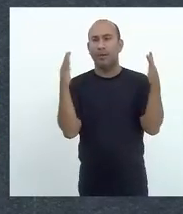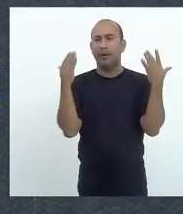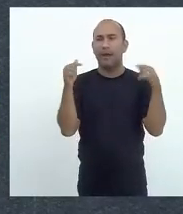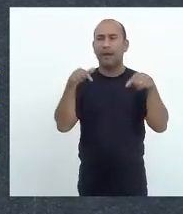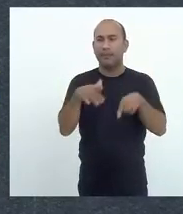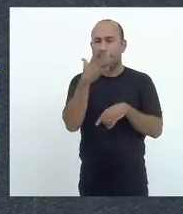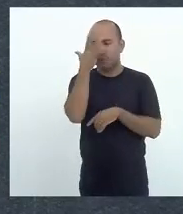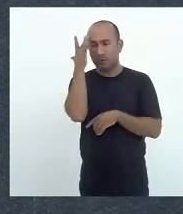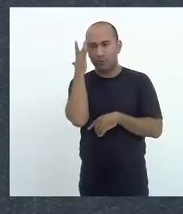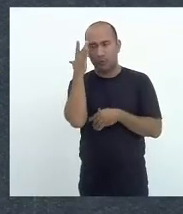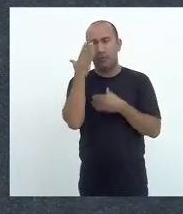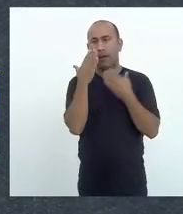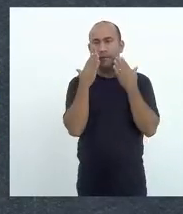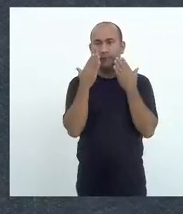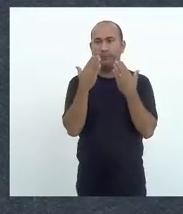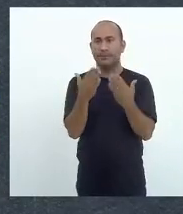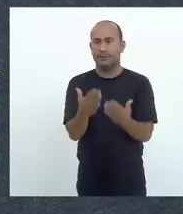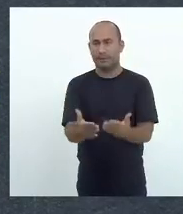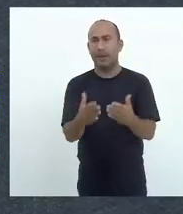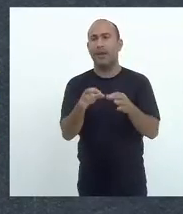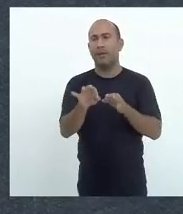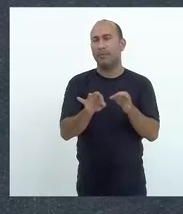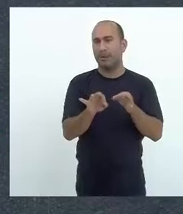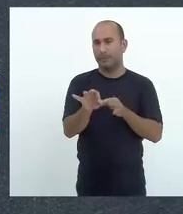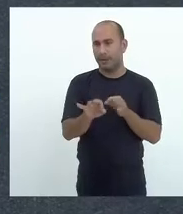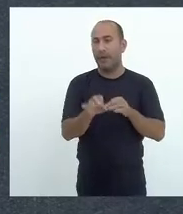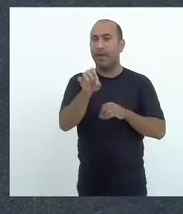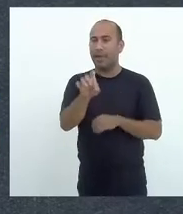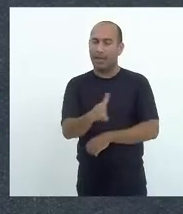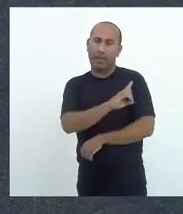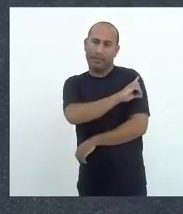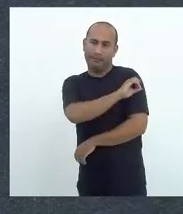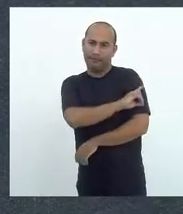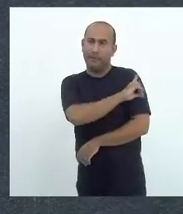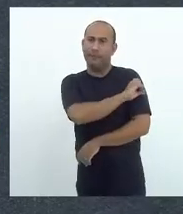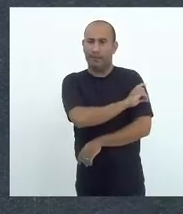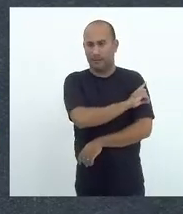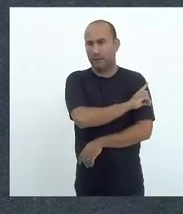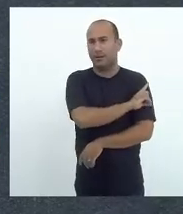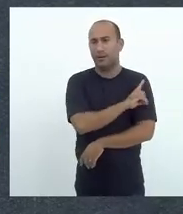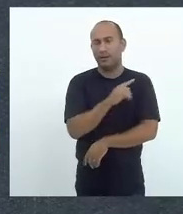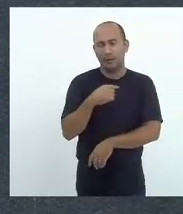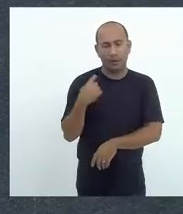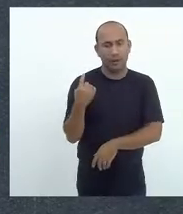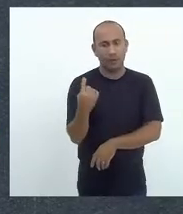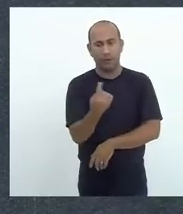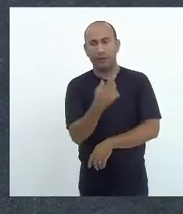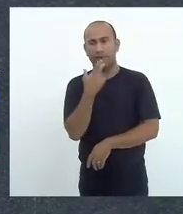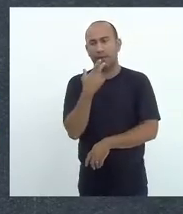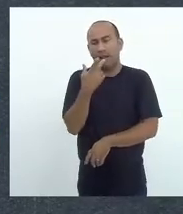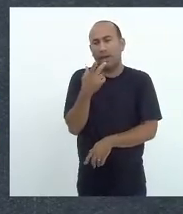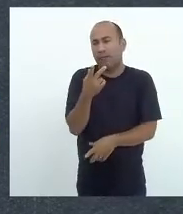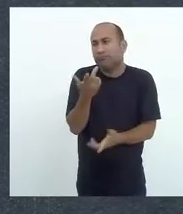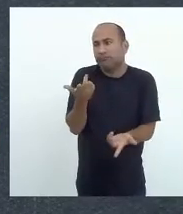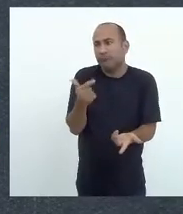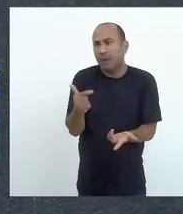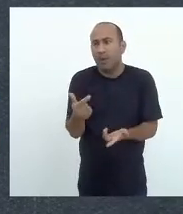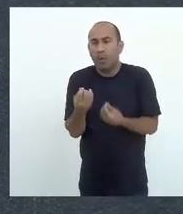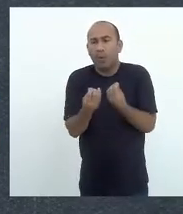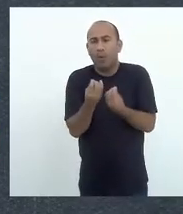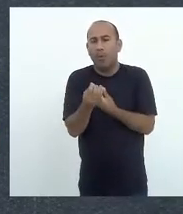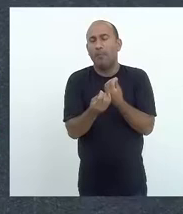frente desses projetos são as enfermeiras, né? Então, acho que não dá para falar do benefício